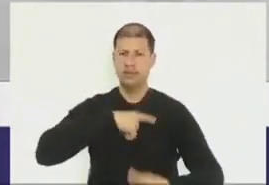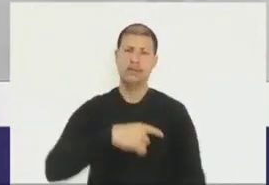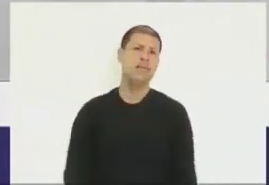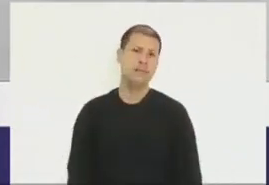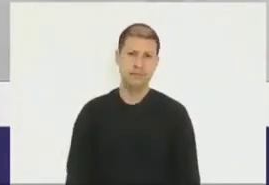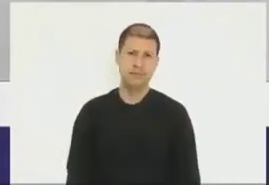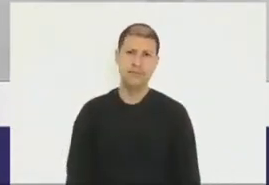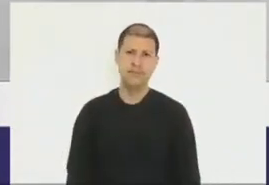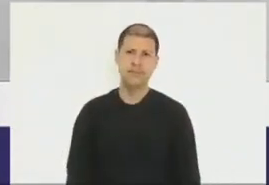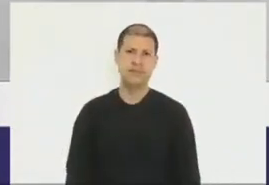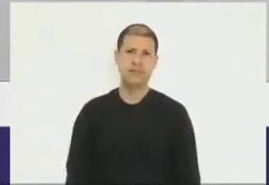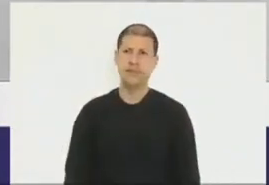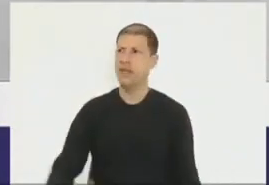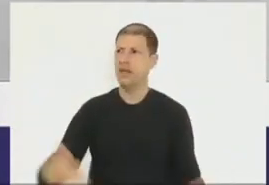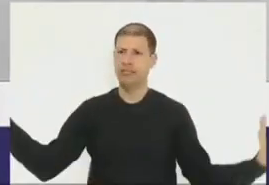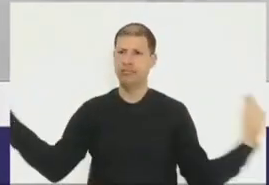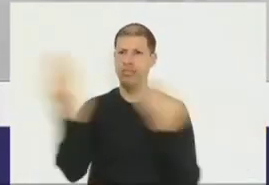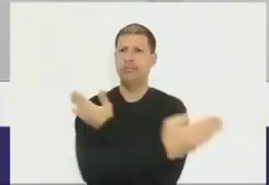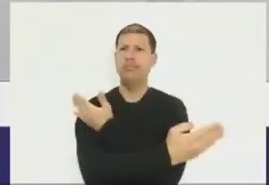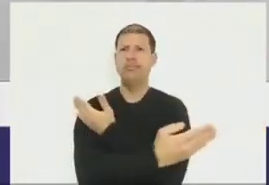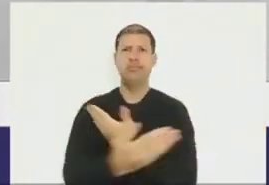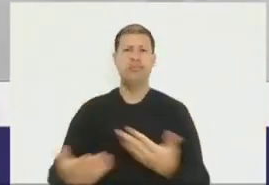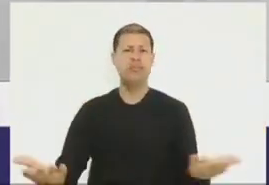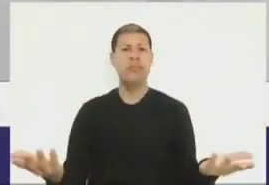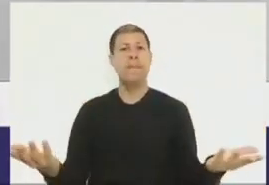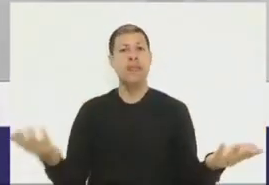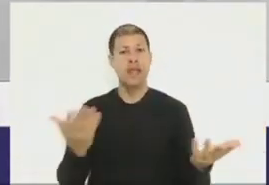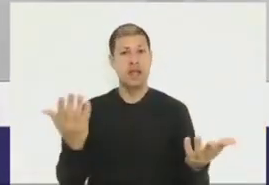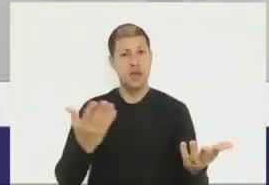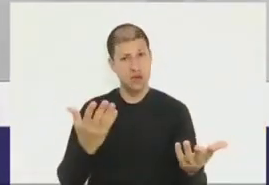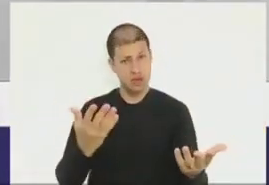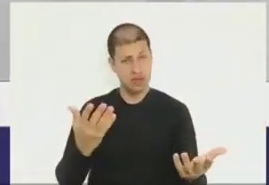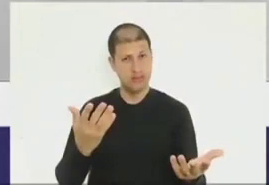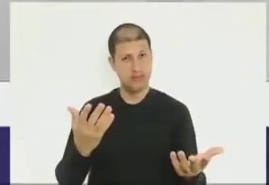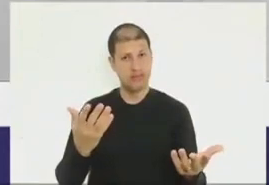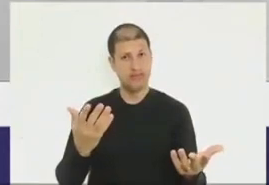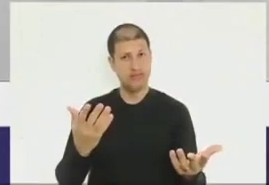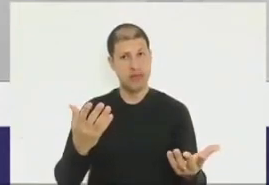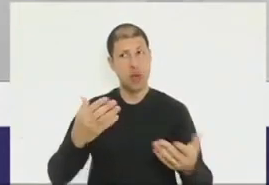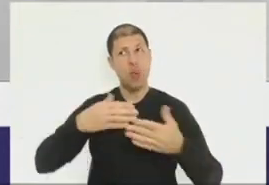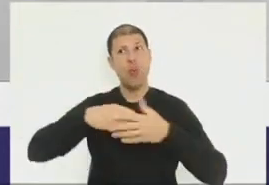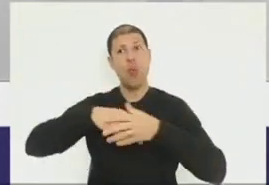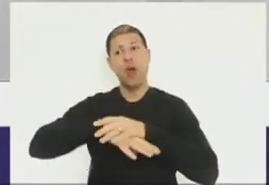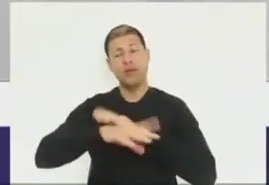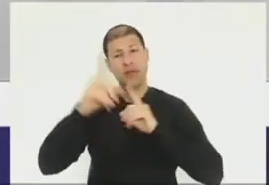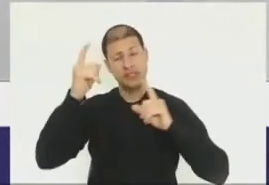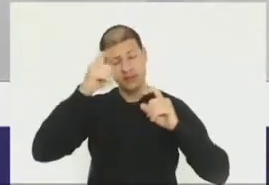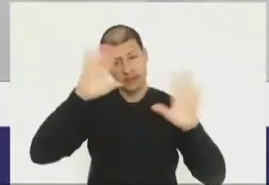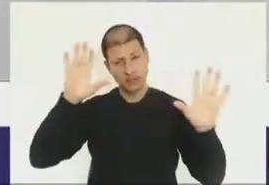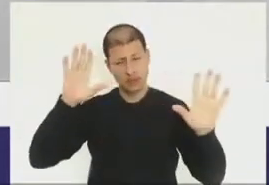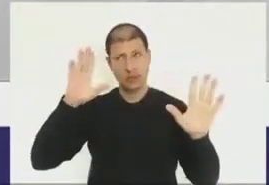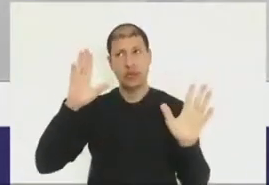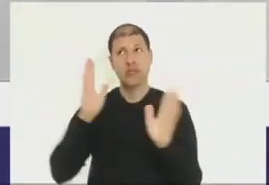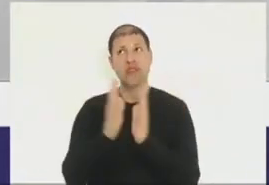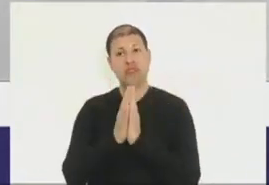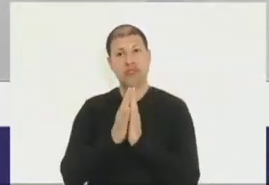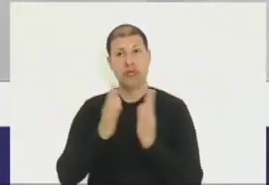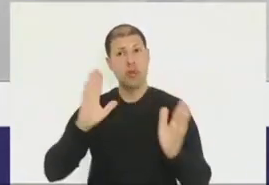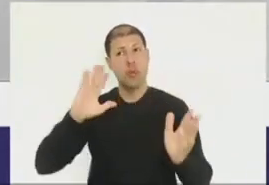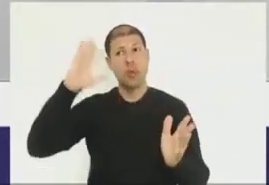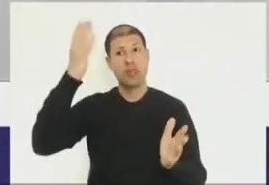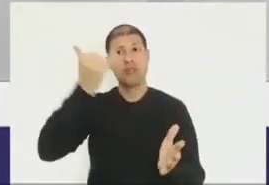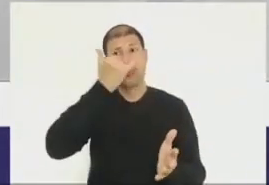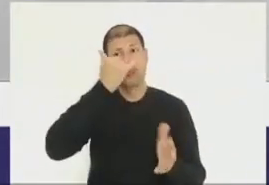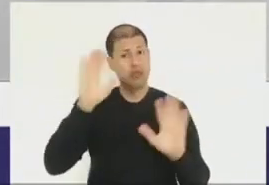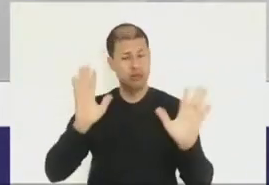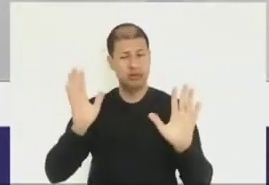vêm e passa reto a avenida. Agora vai ser duro acostumar. Espero que não aconteça nada. Então, é uma conquista